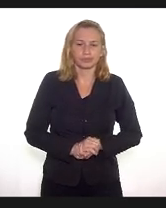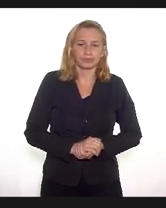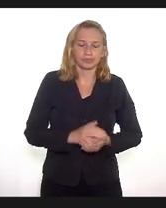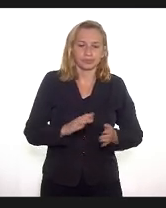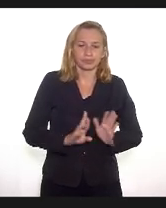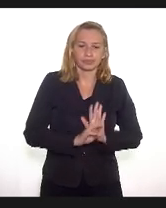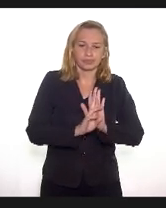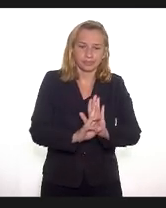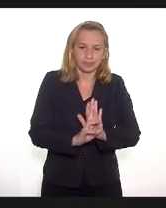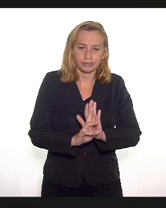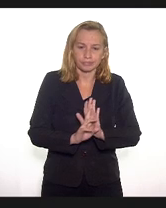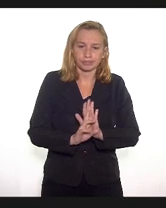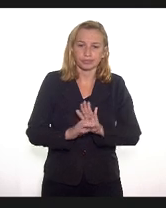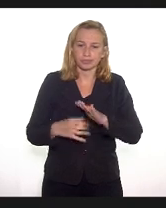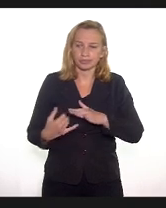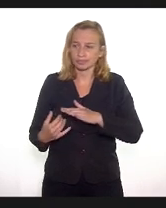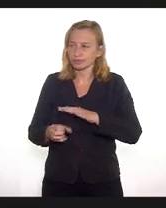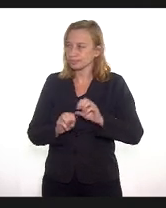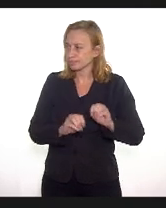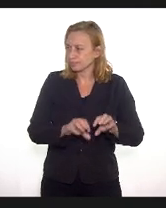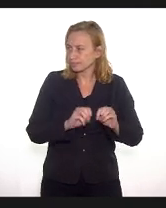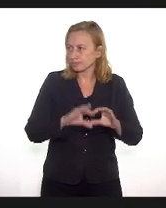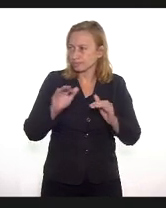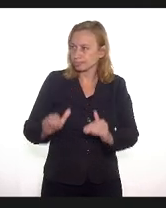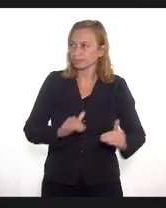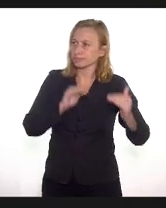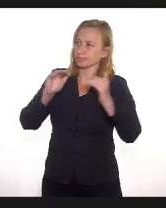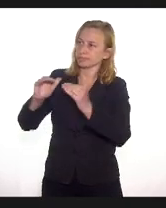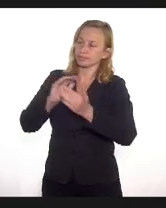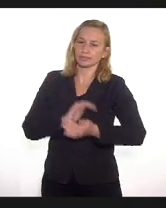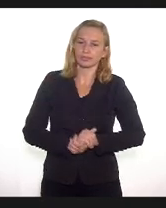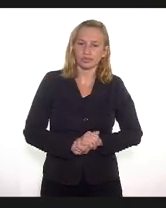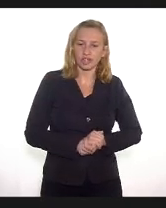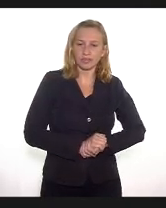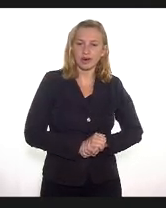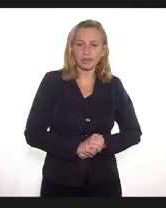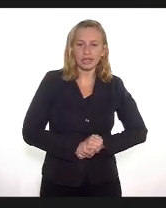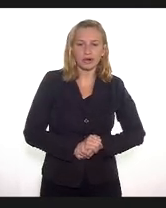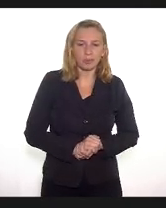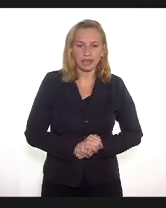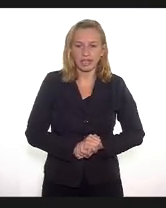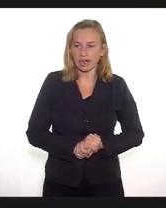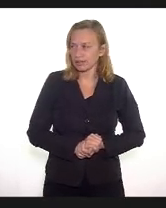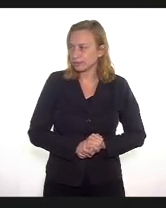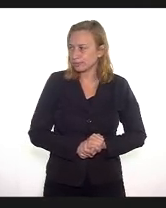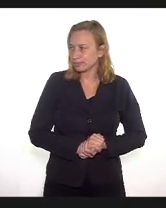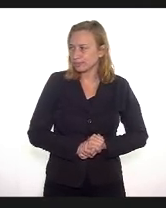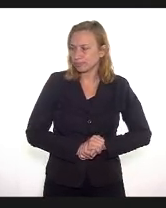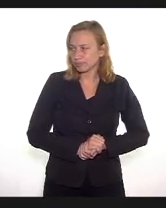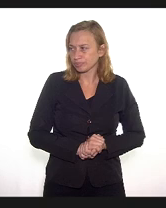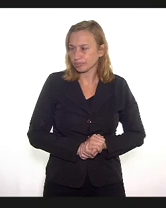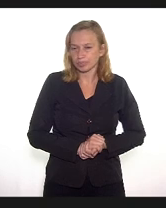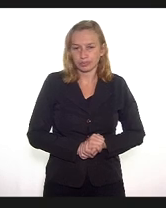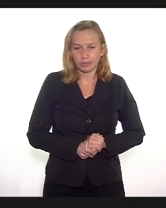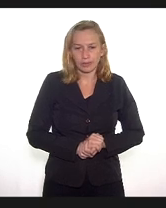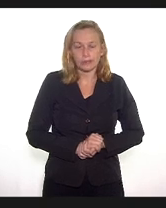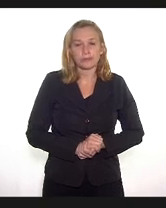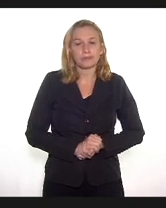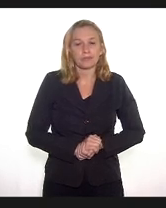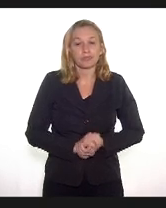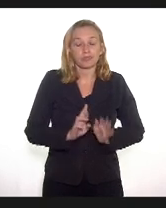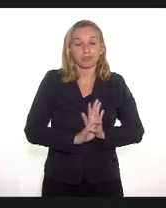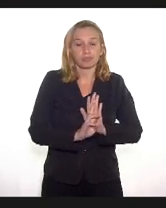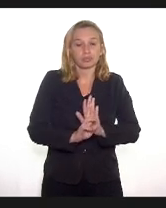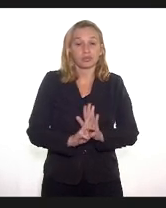dessas instituições de ensino superior, porque são elas e das outras instituições educacionais que lá estão representadas,